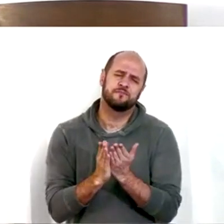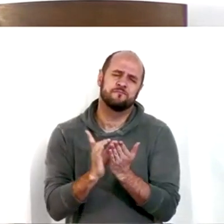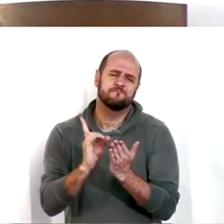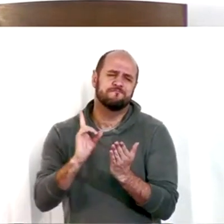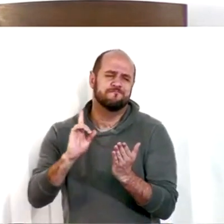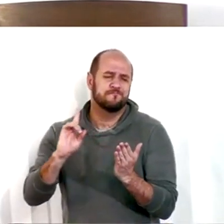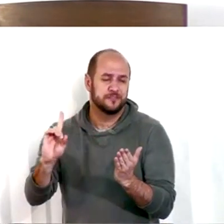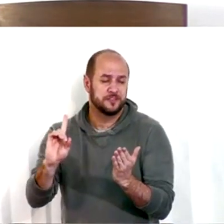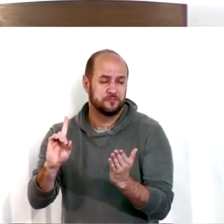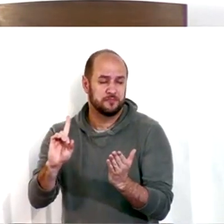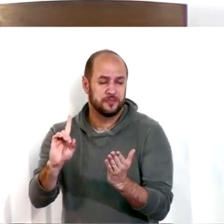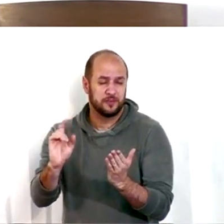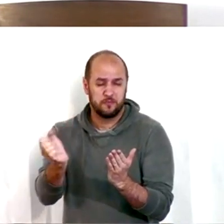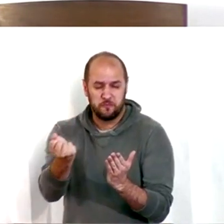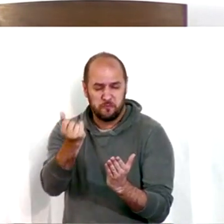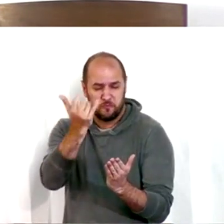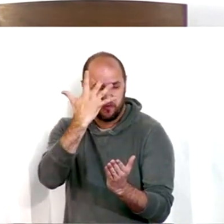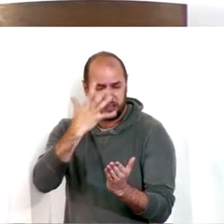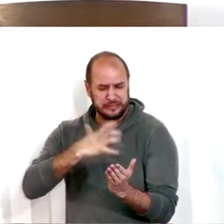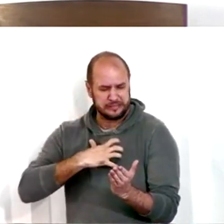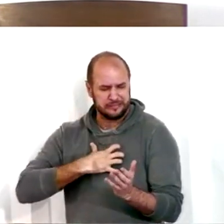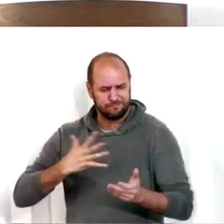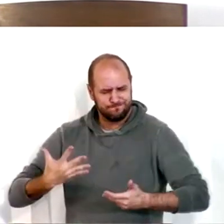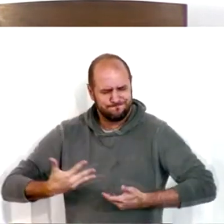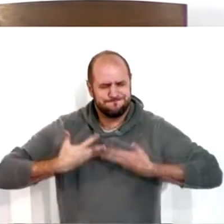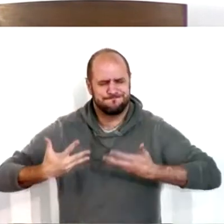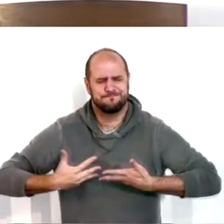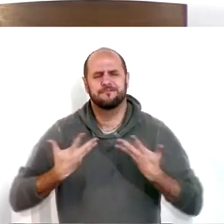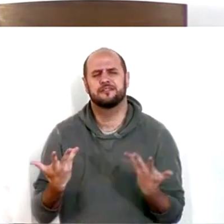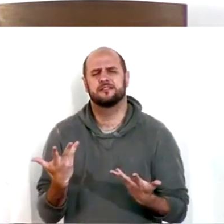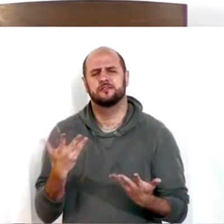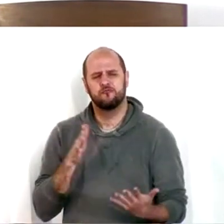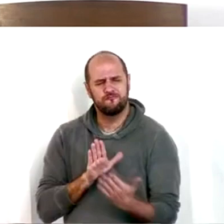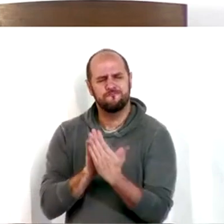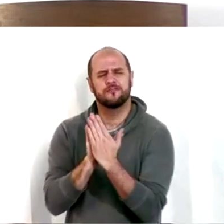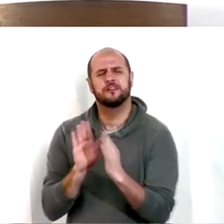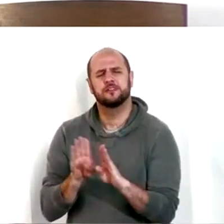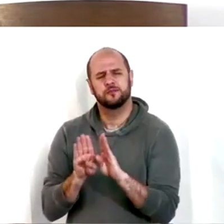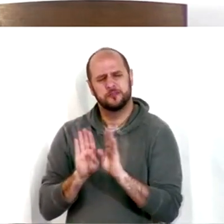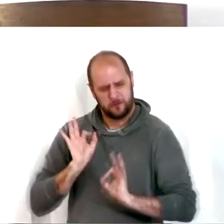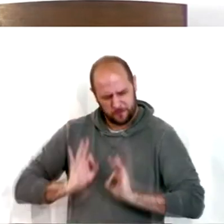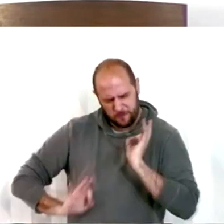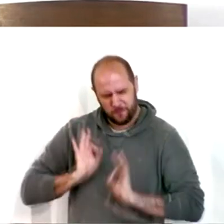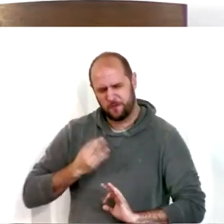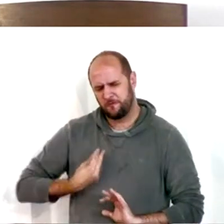seja consolo, ânimo, encorajamento, confronto, correção.